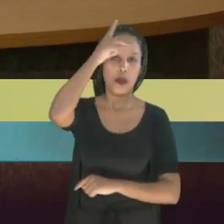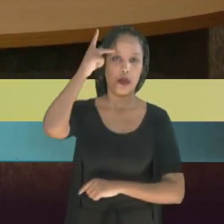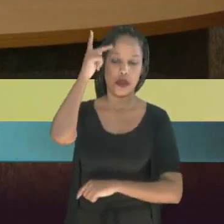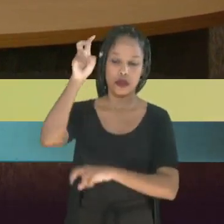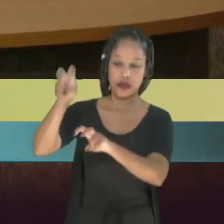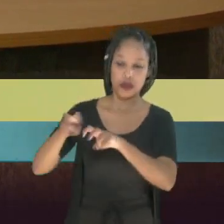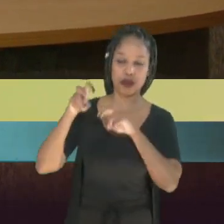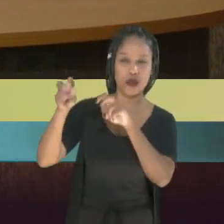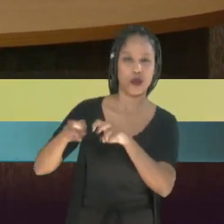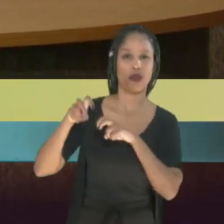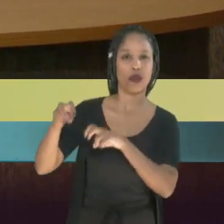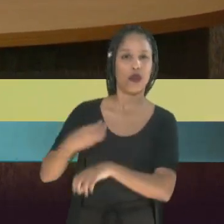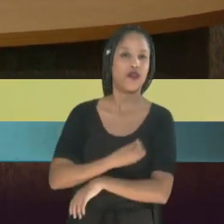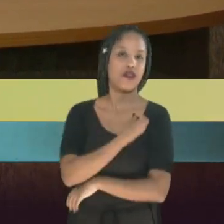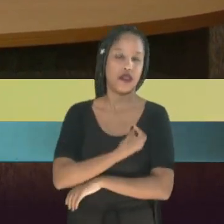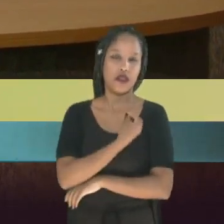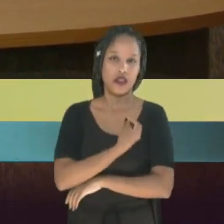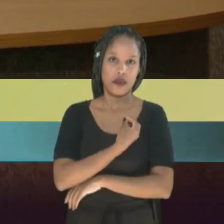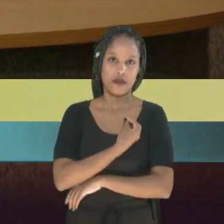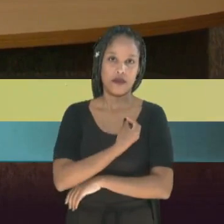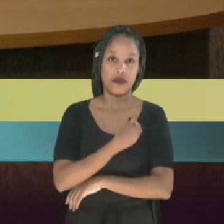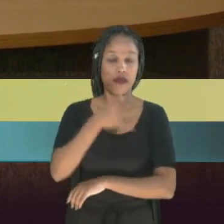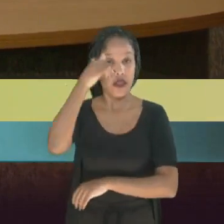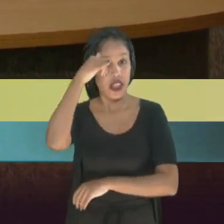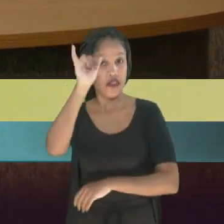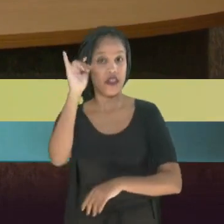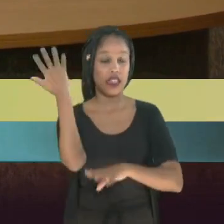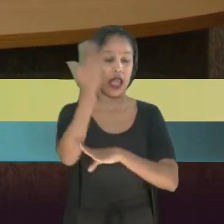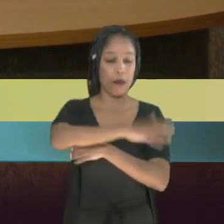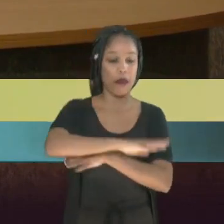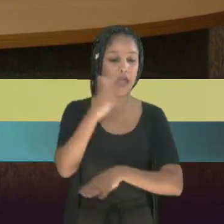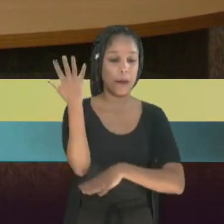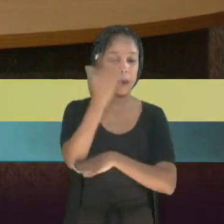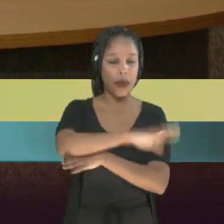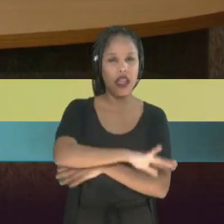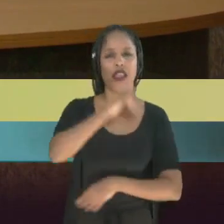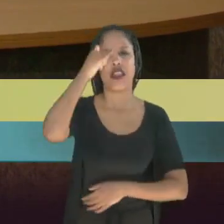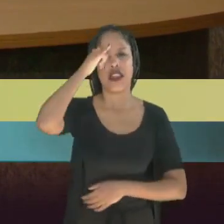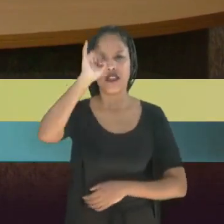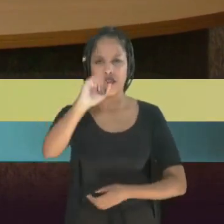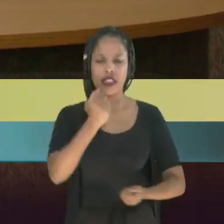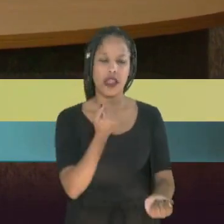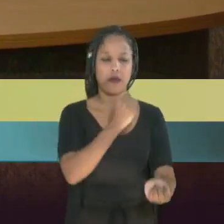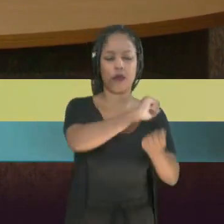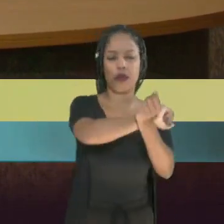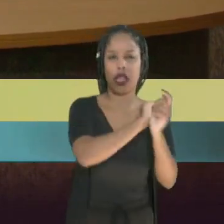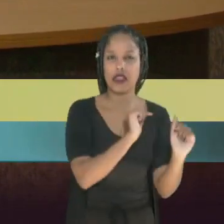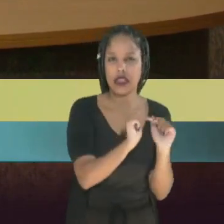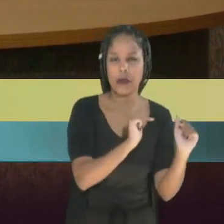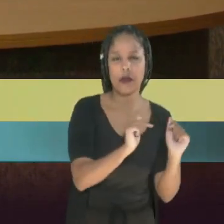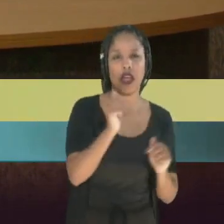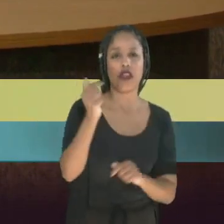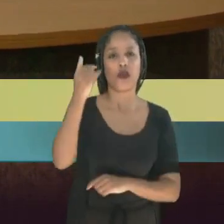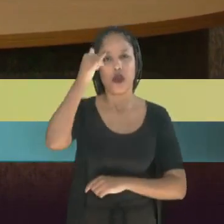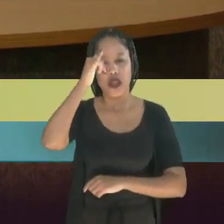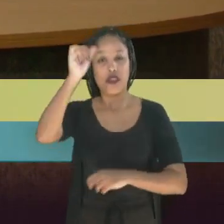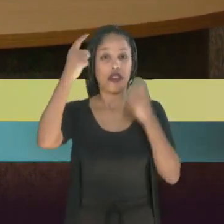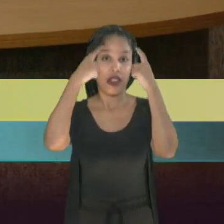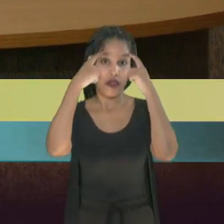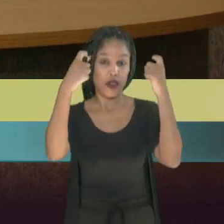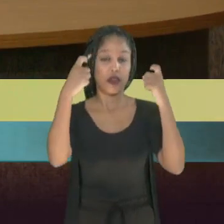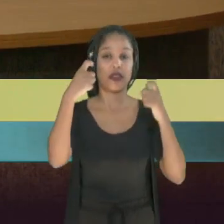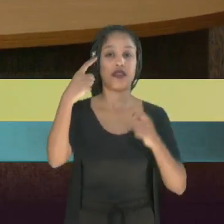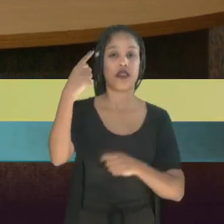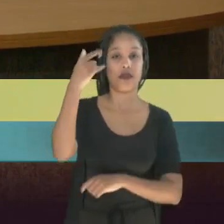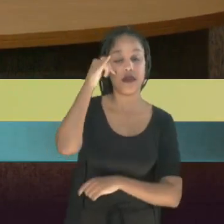desenvolver o meio rural sem o desmatamento, sem trabalho escravo, sem violência, sem contaminação dos